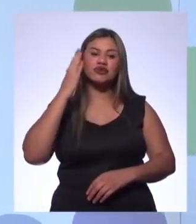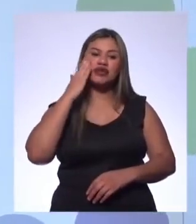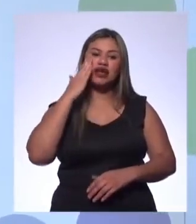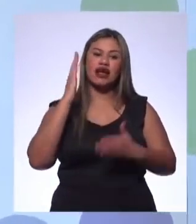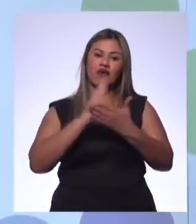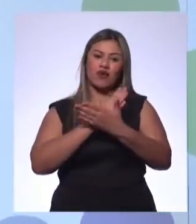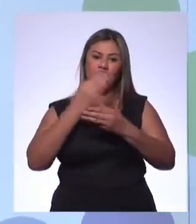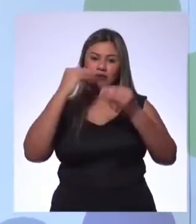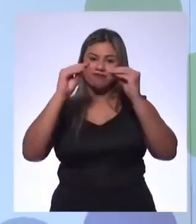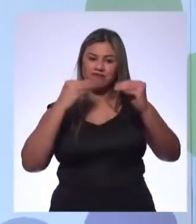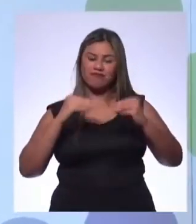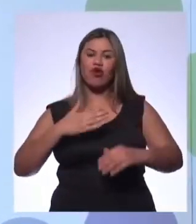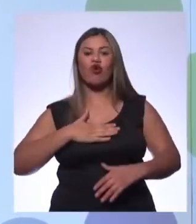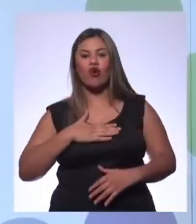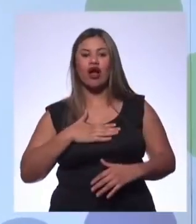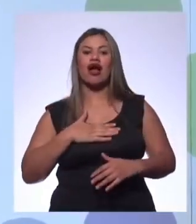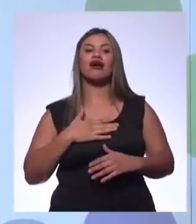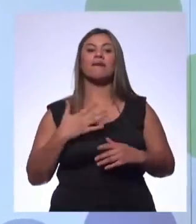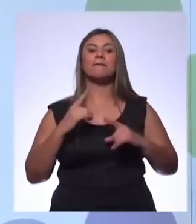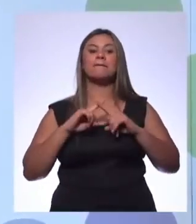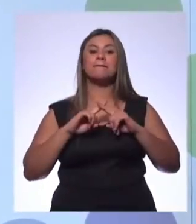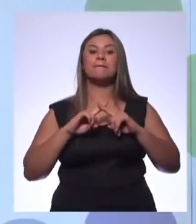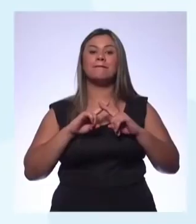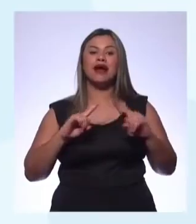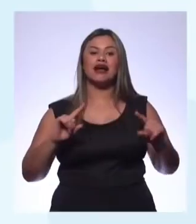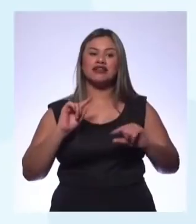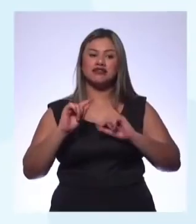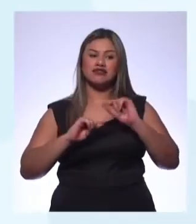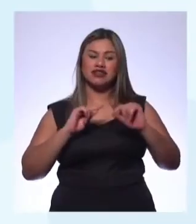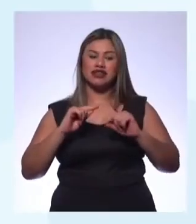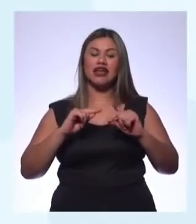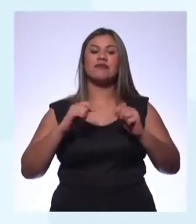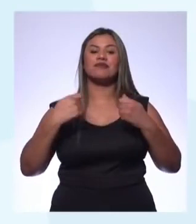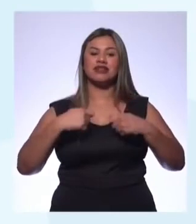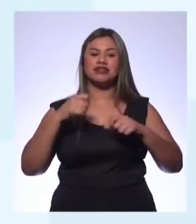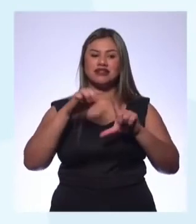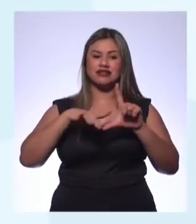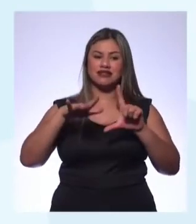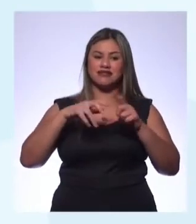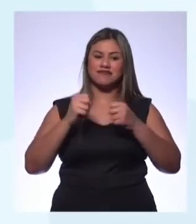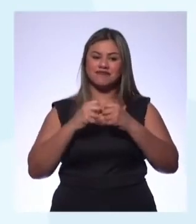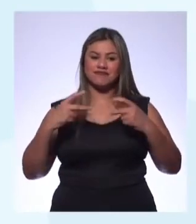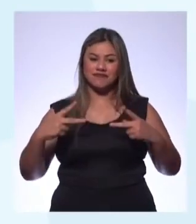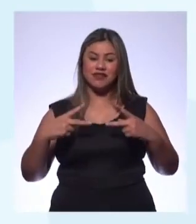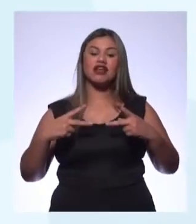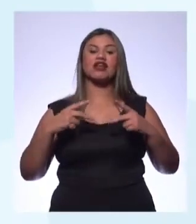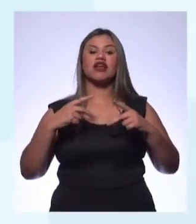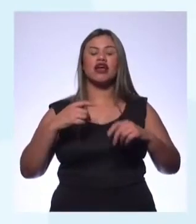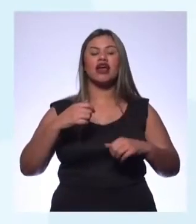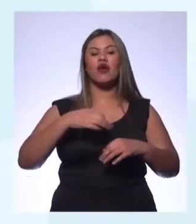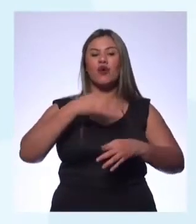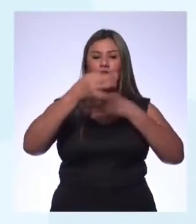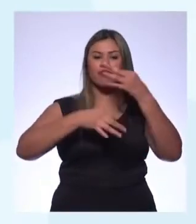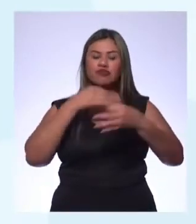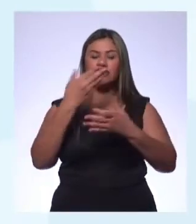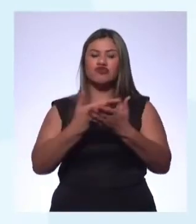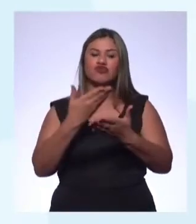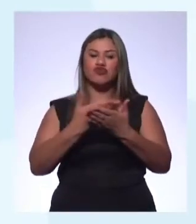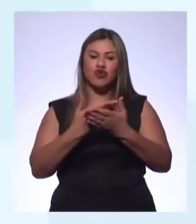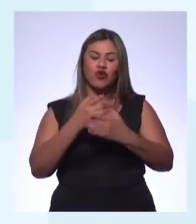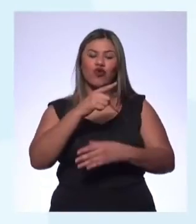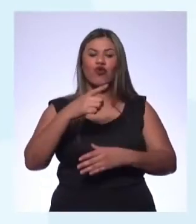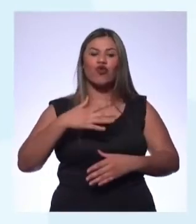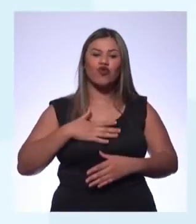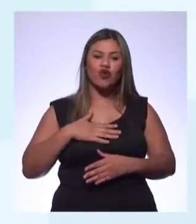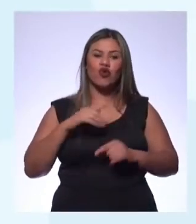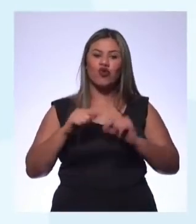essas impressões da aula que gostaram e tudo mais, mas não esquece aí de clicar no link ou no QR Code aí, deixar a impressão que você teve dessa aula, fala aí o que você